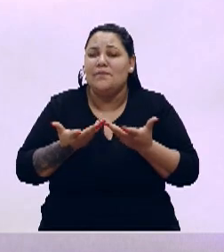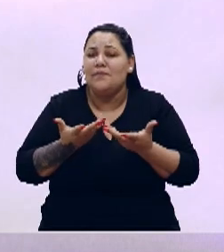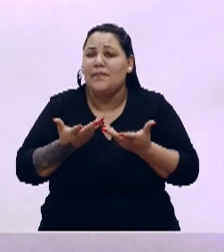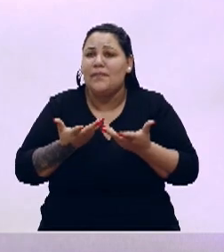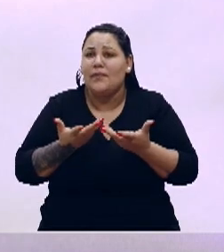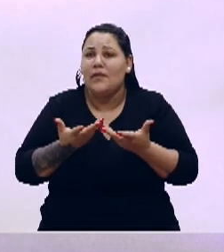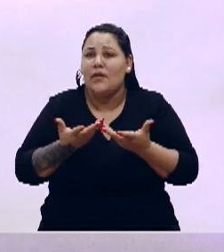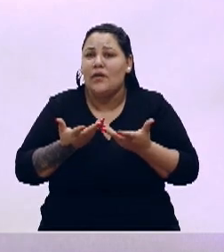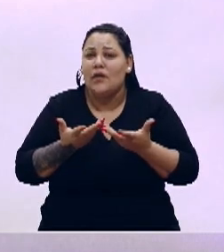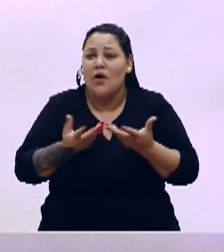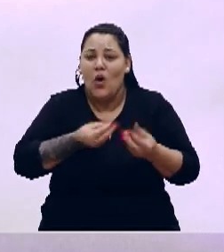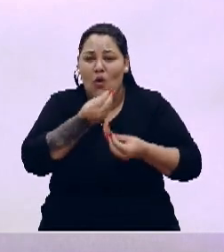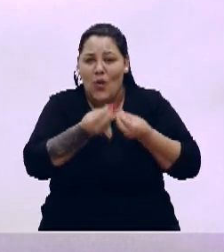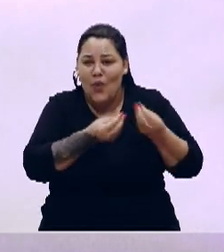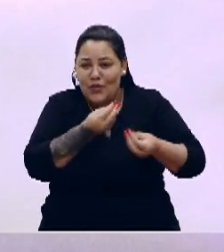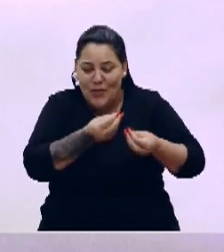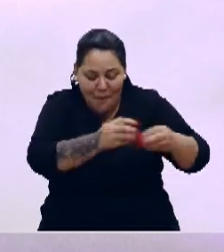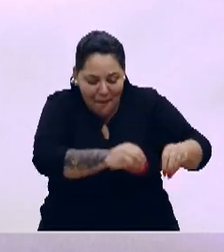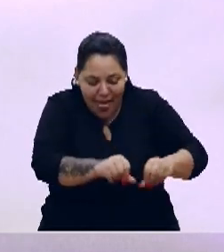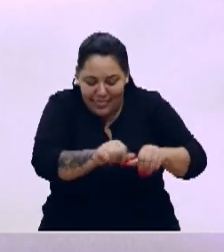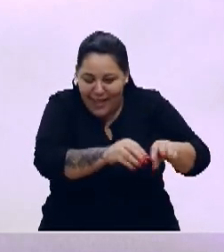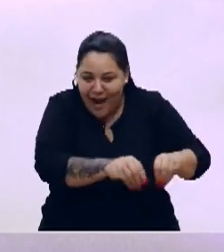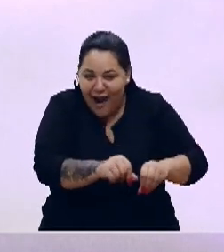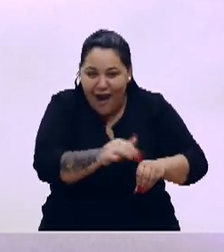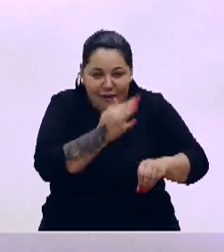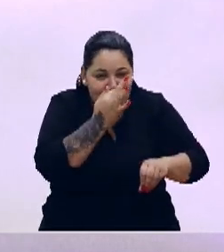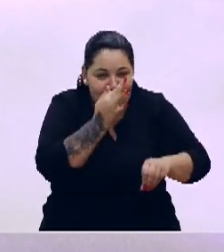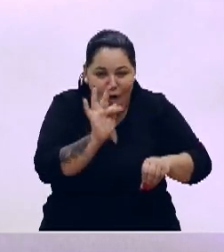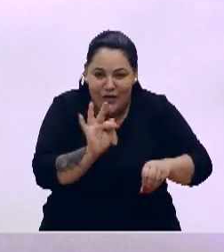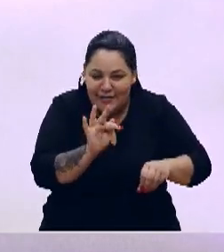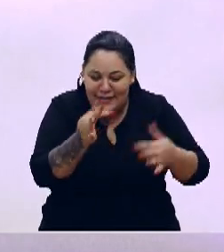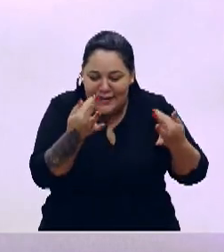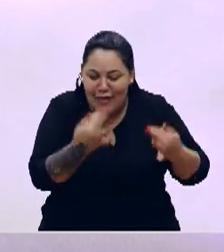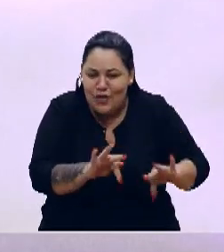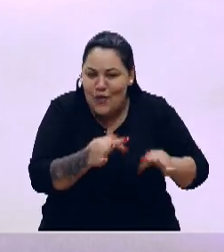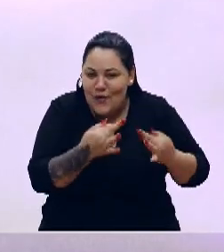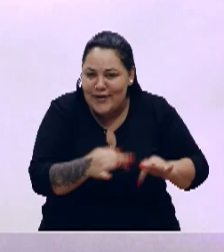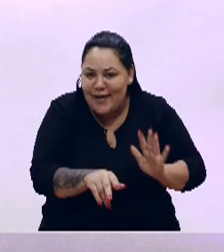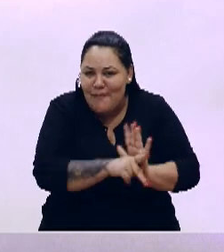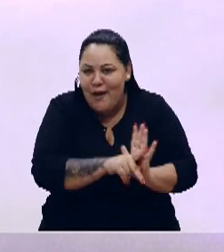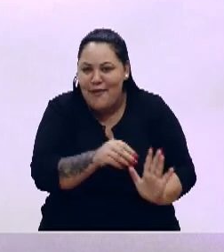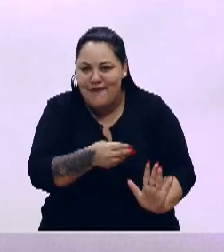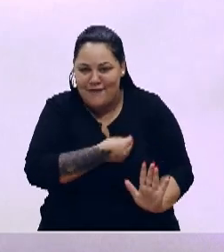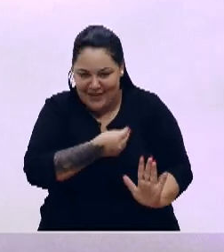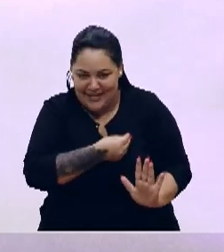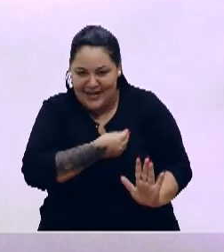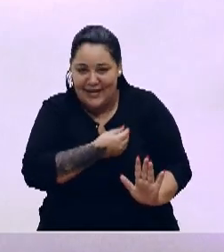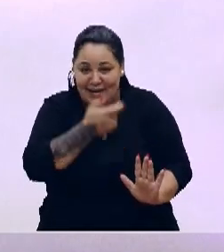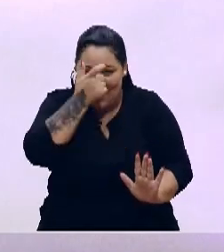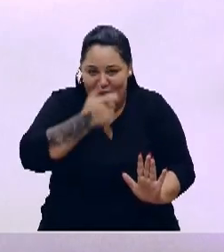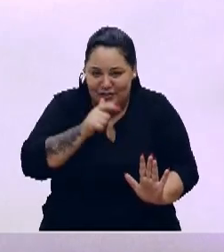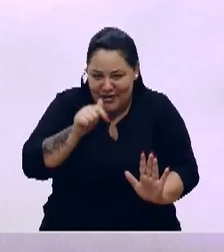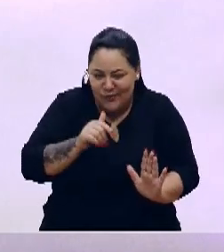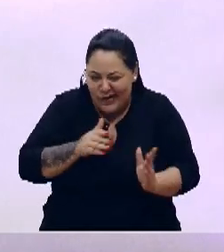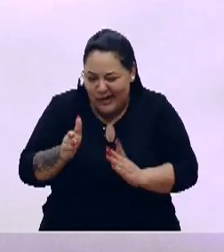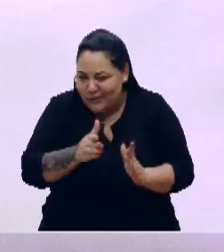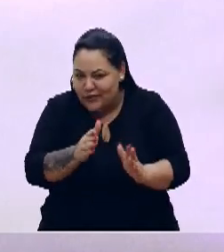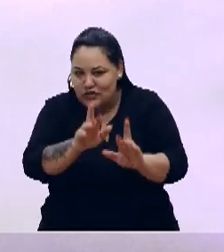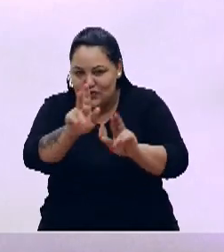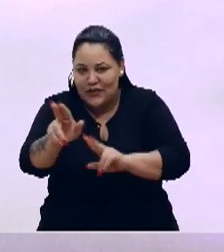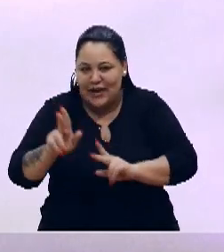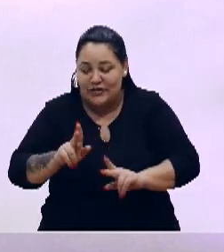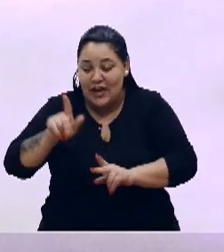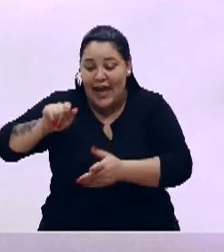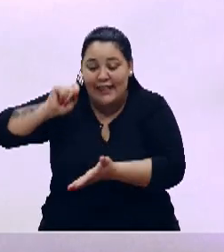planta flores, né? Planta flores nas feridas que a vida nos fez. Então, acho que é mais ou menos por esse caminho, assim. É a